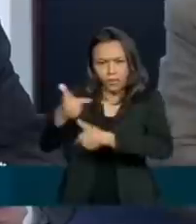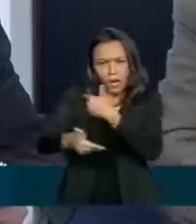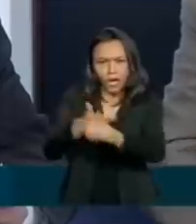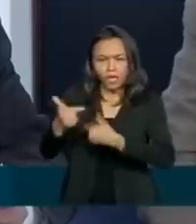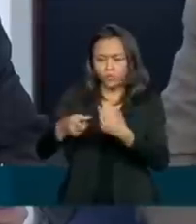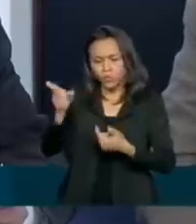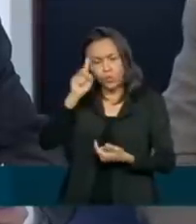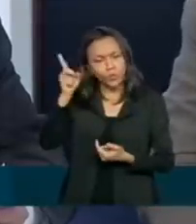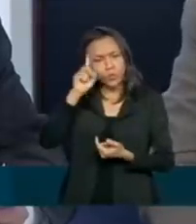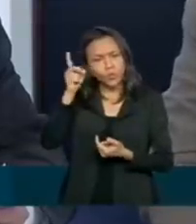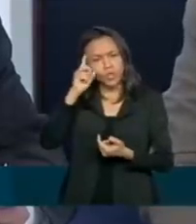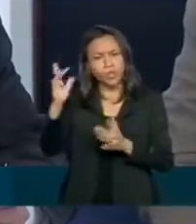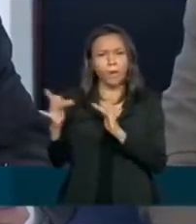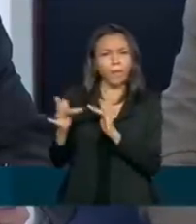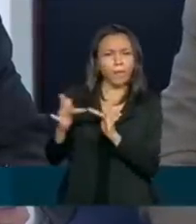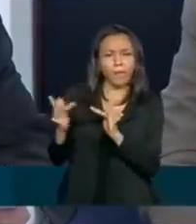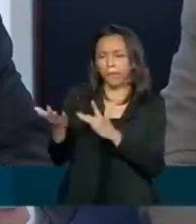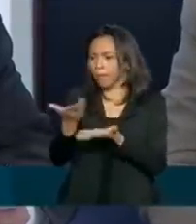os dias.